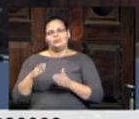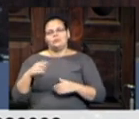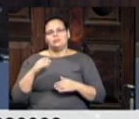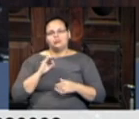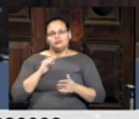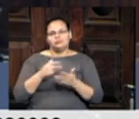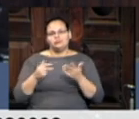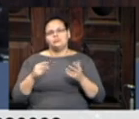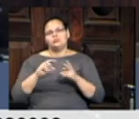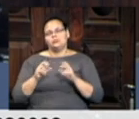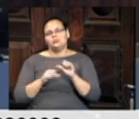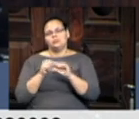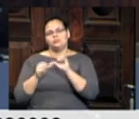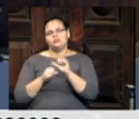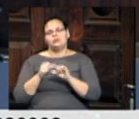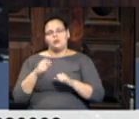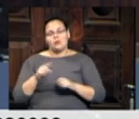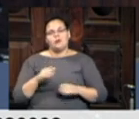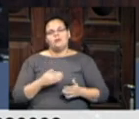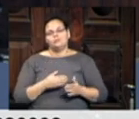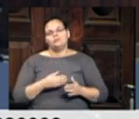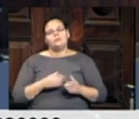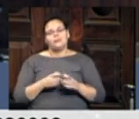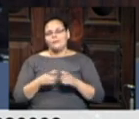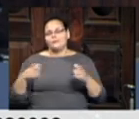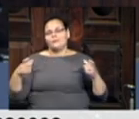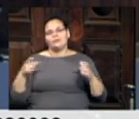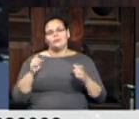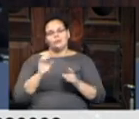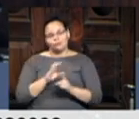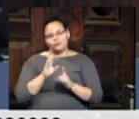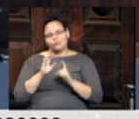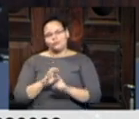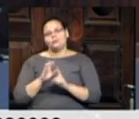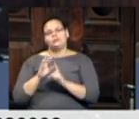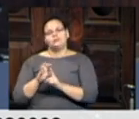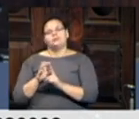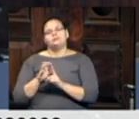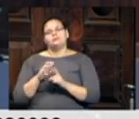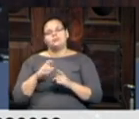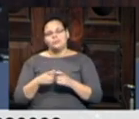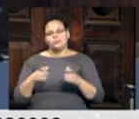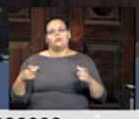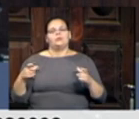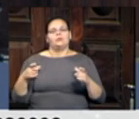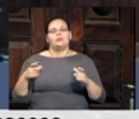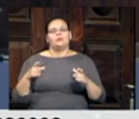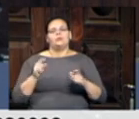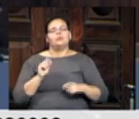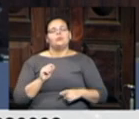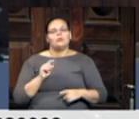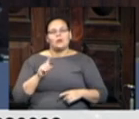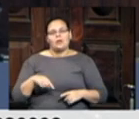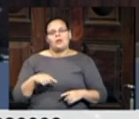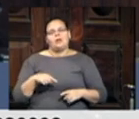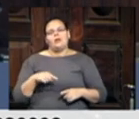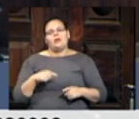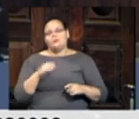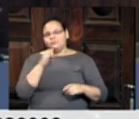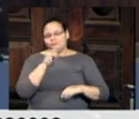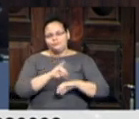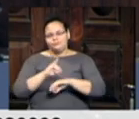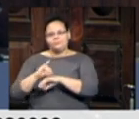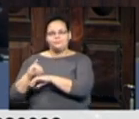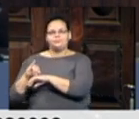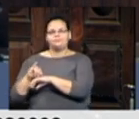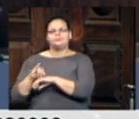É cada vez maior a influência e cada vez maiores são as bancadas